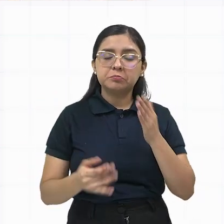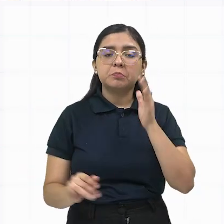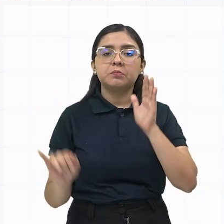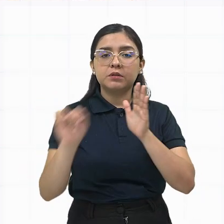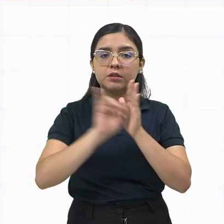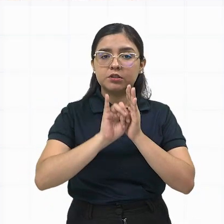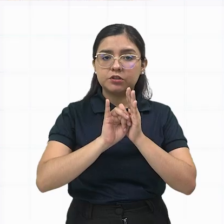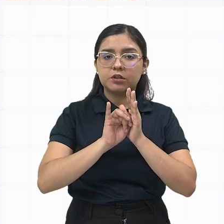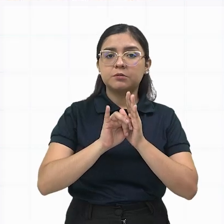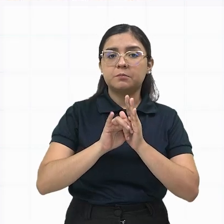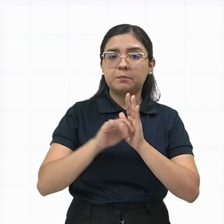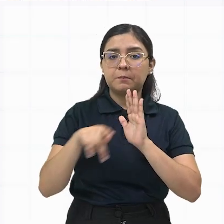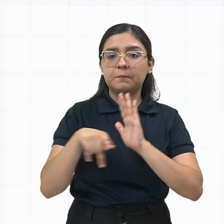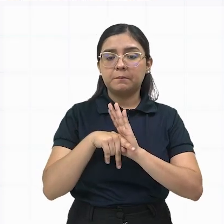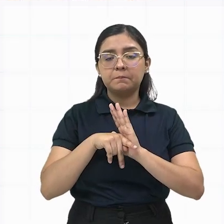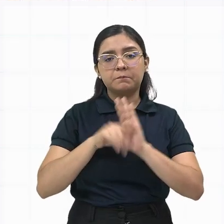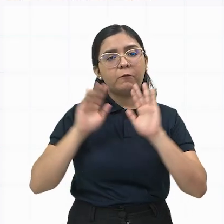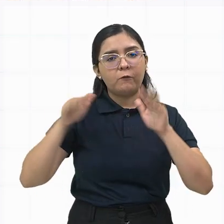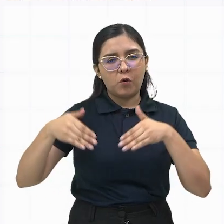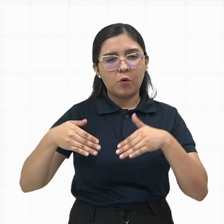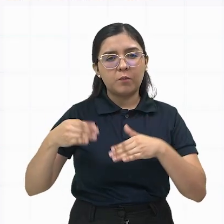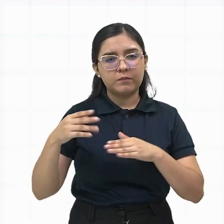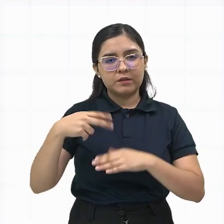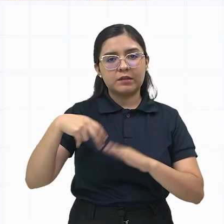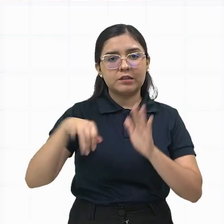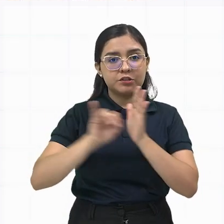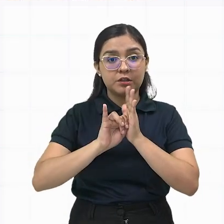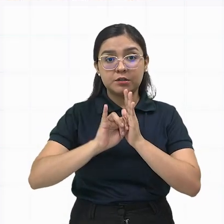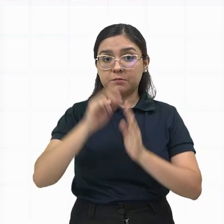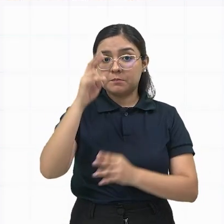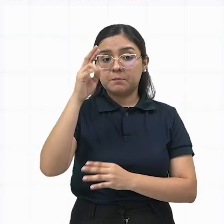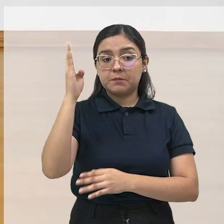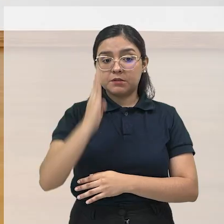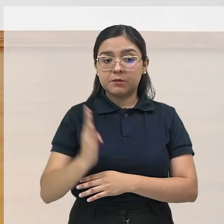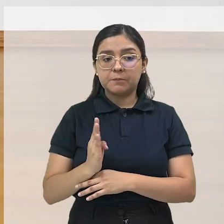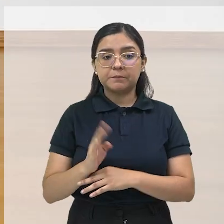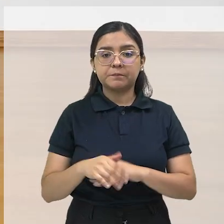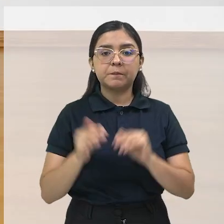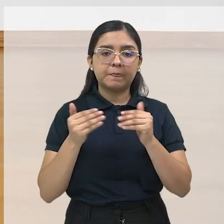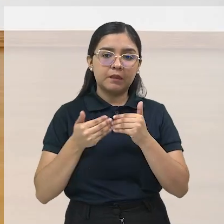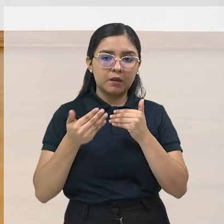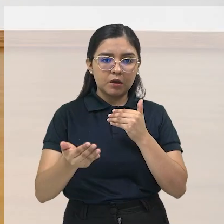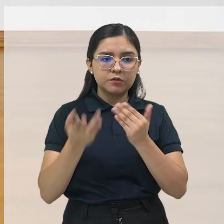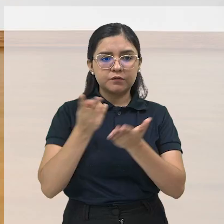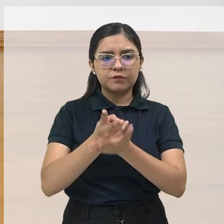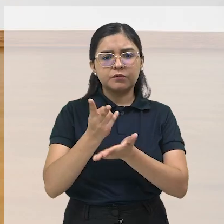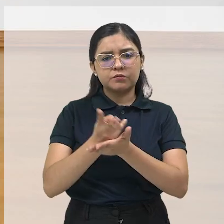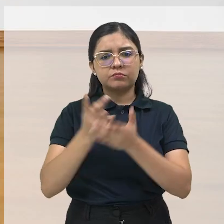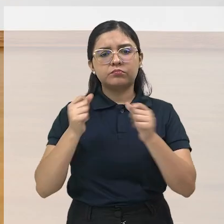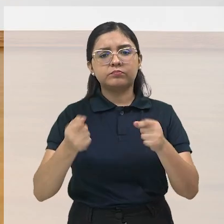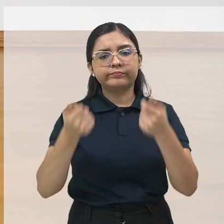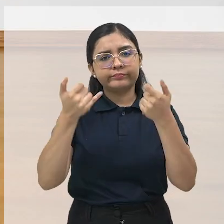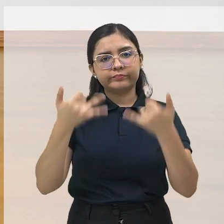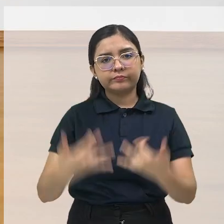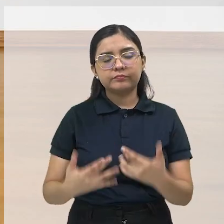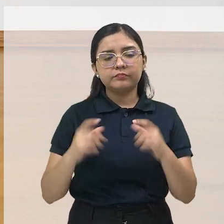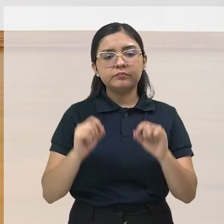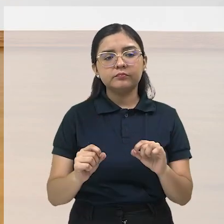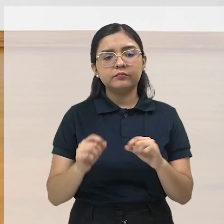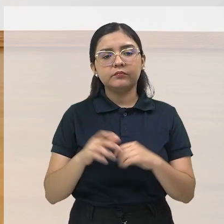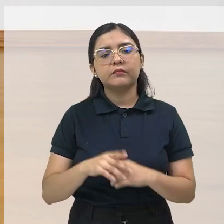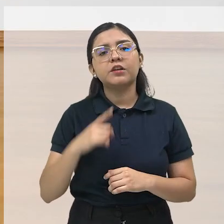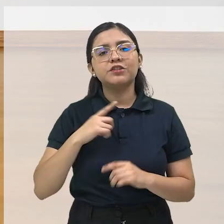da identidade brasileira, mais especificamente. E a gente vai continuar agora fazendo uma breve